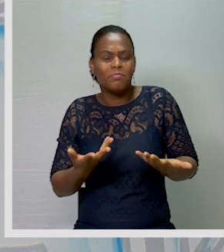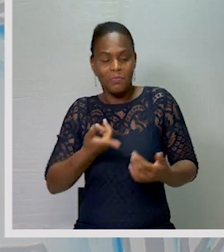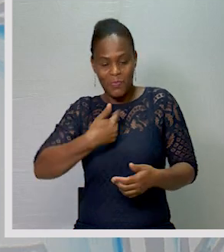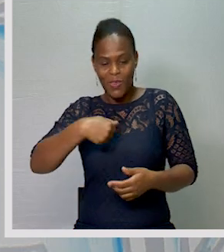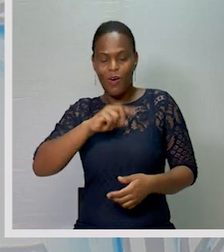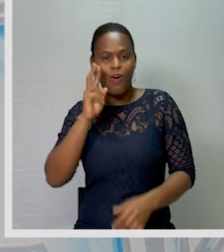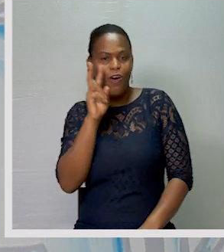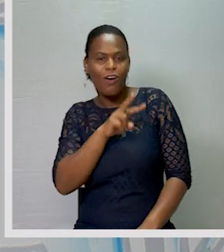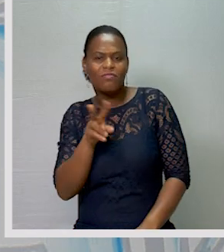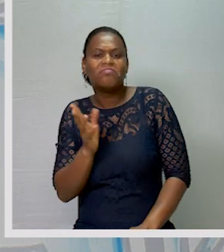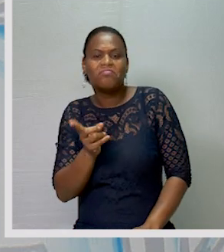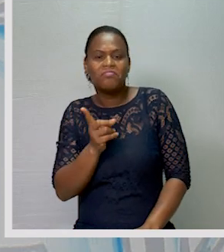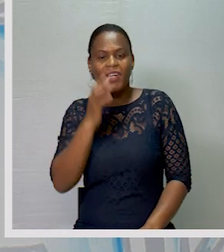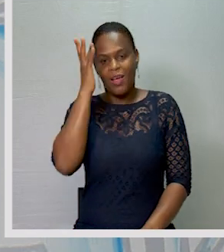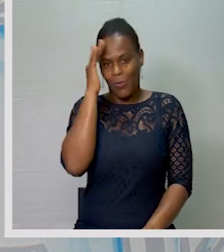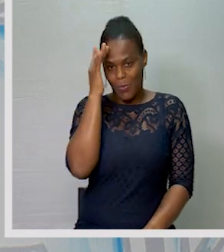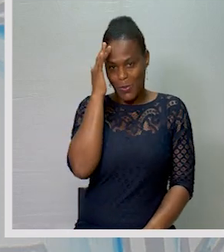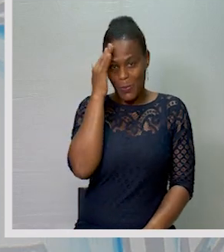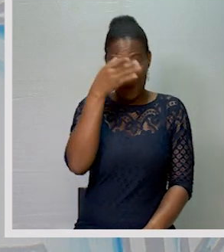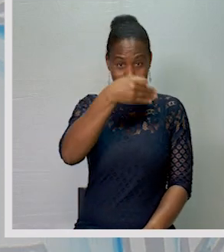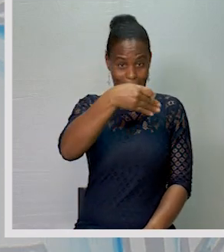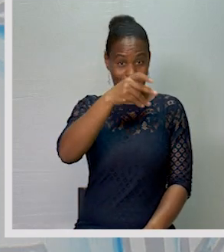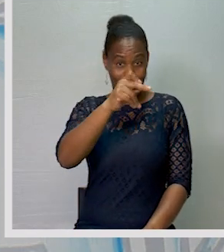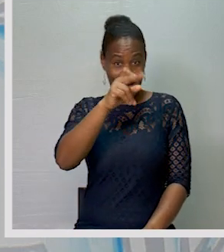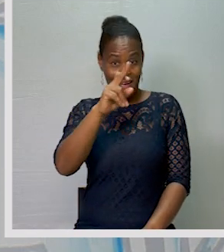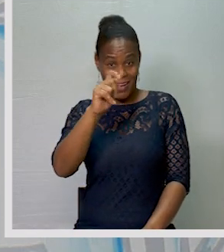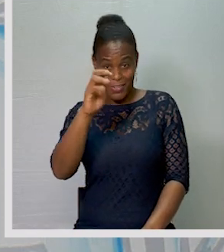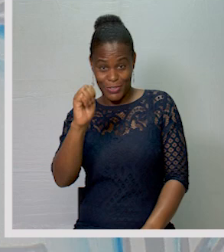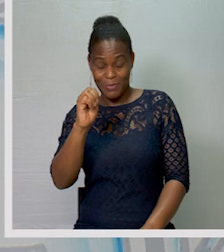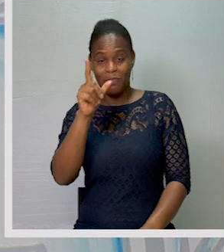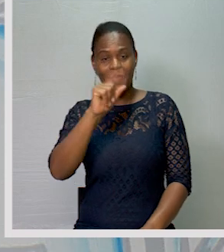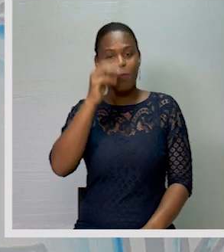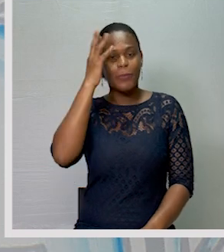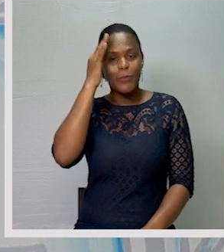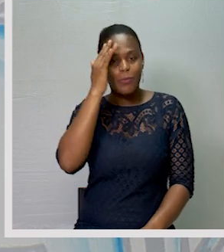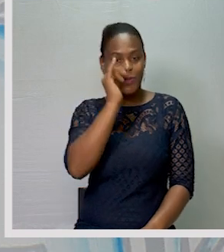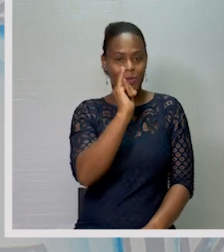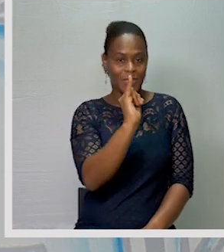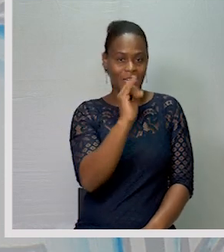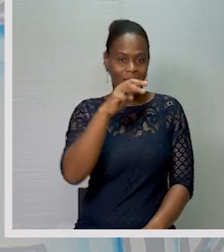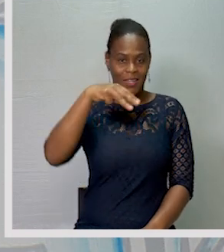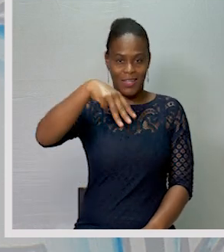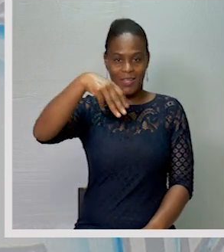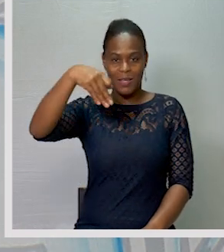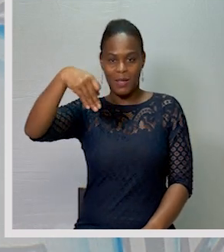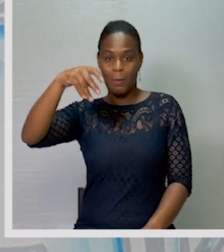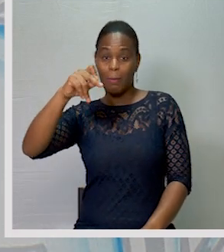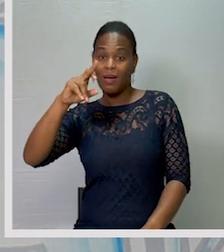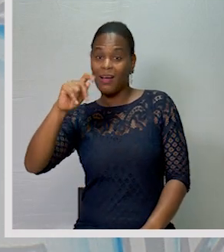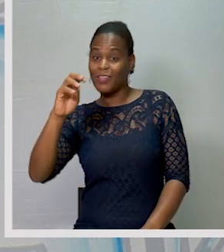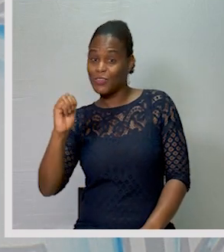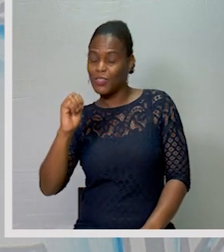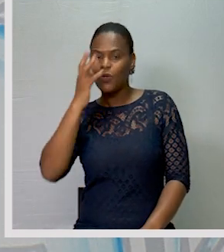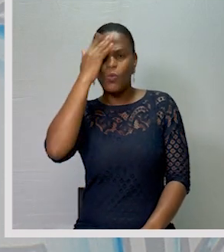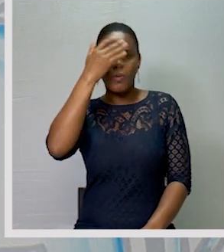trabalhado. Nós vimos números pares e números ímpares. Os números